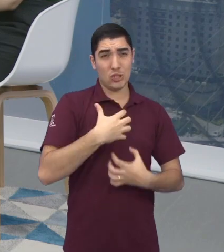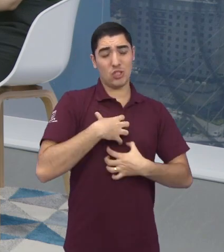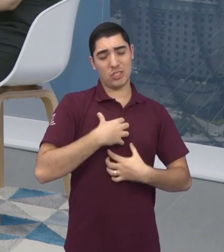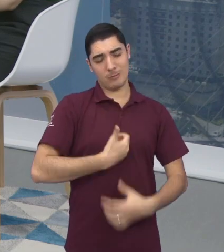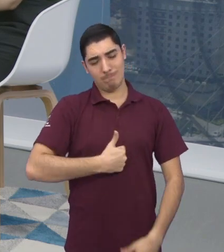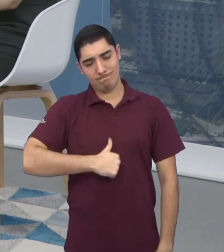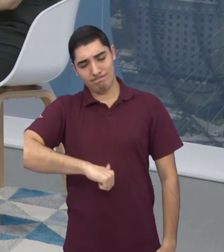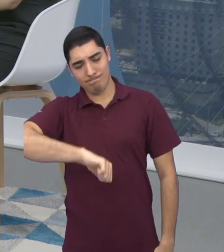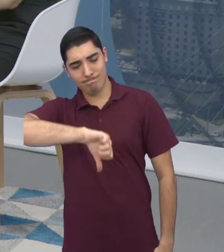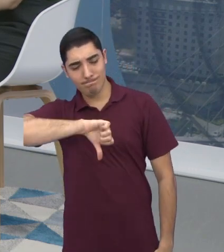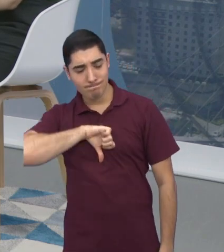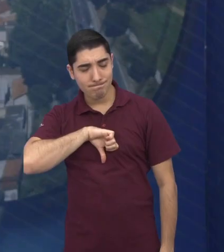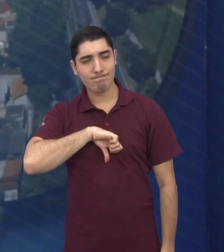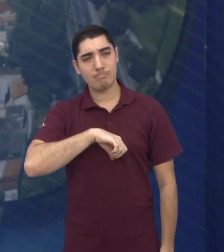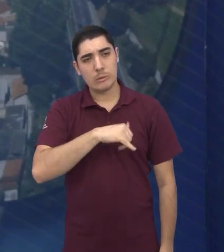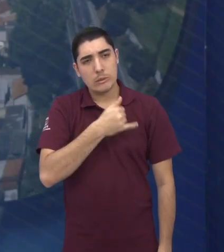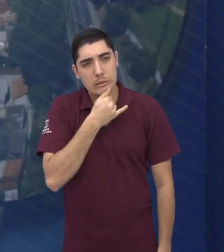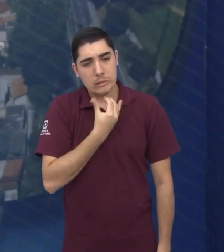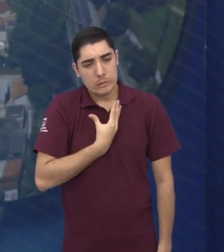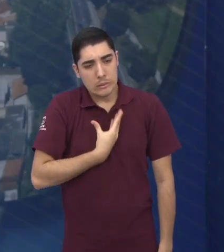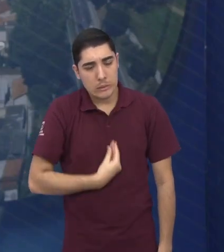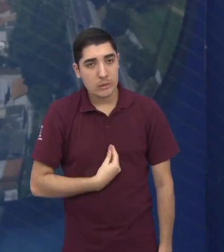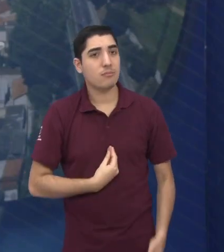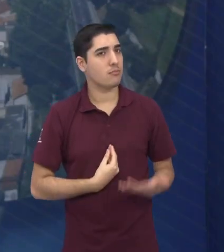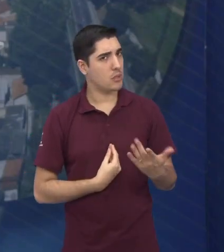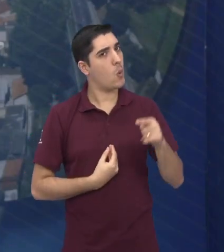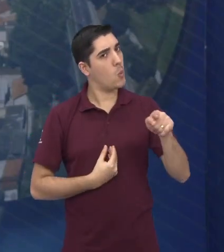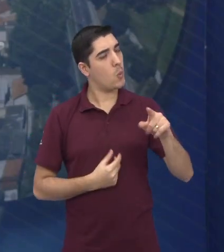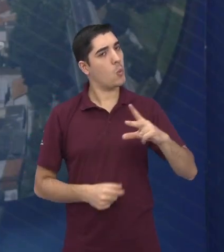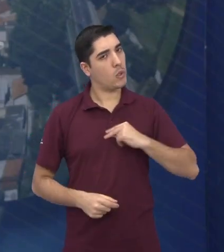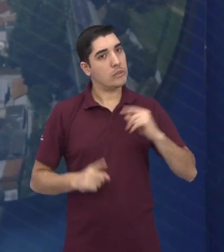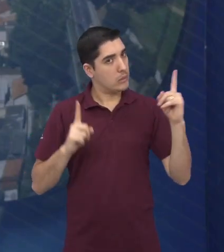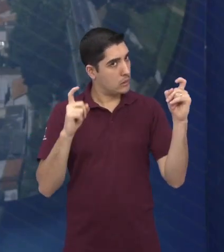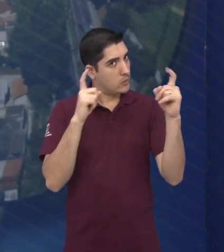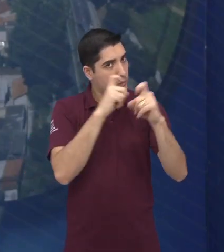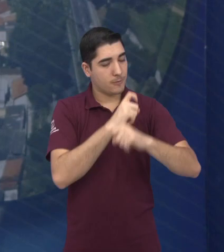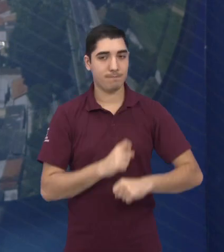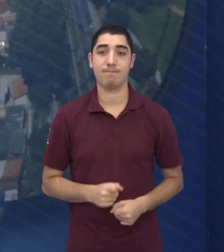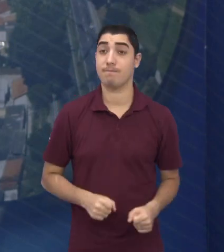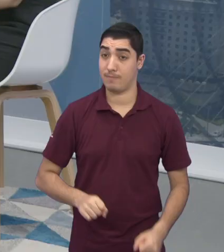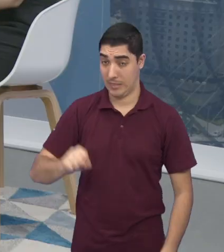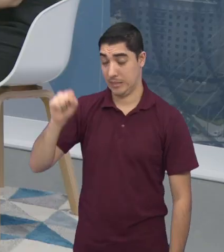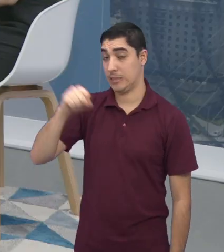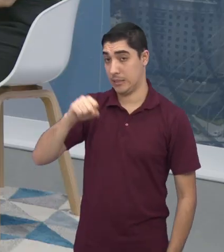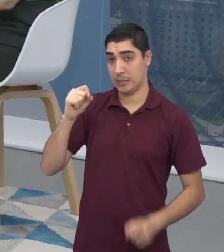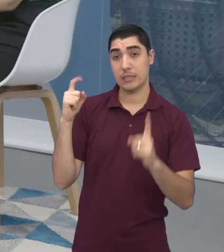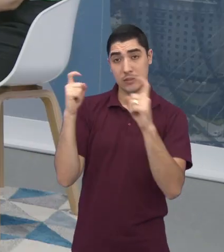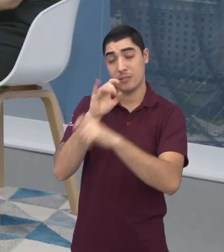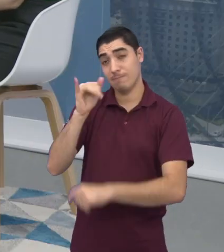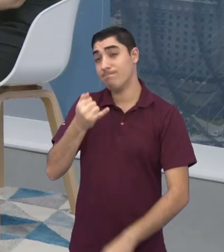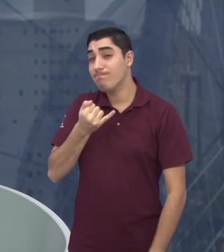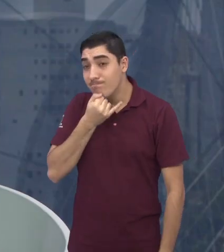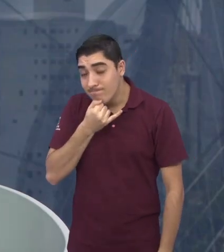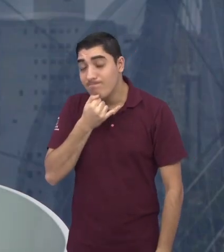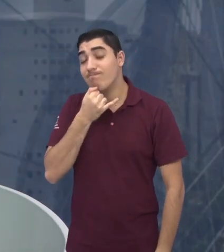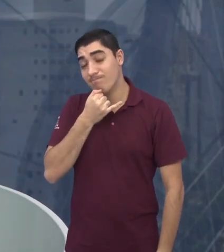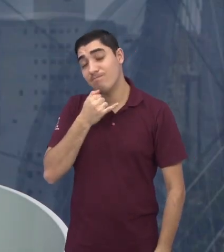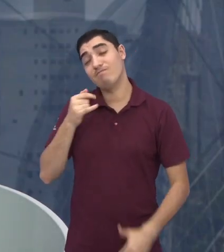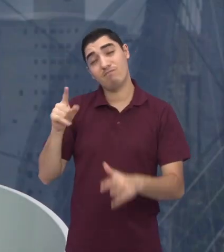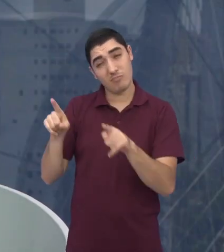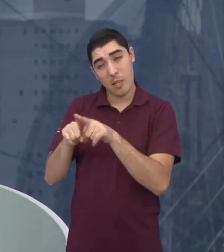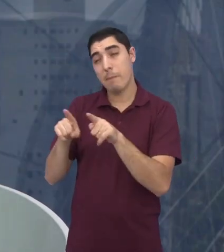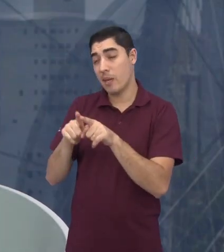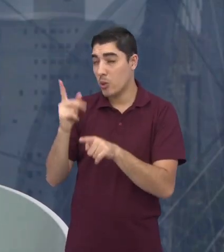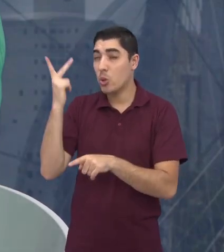gente indo a fundo, né? Expandindo esse assunto, é bastante complicado. É bastante complicado, infelizmente bastante